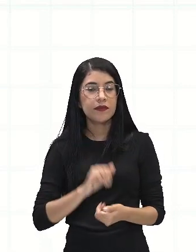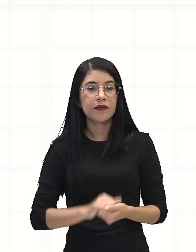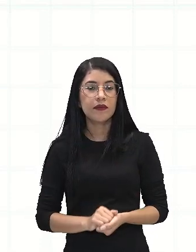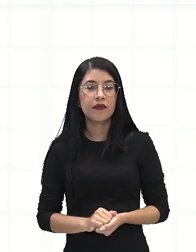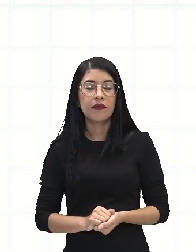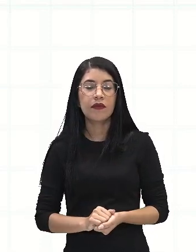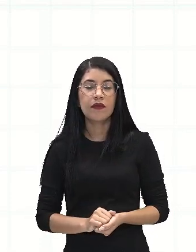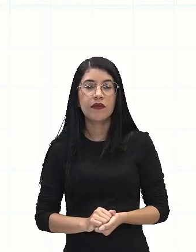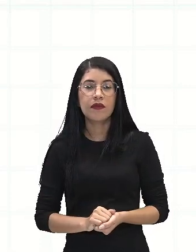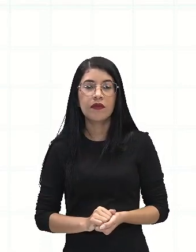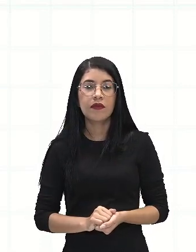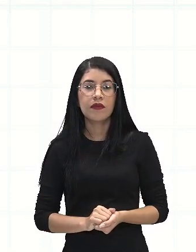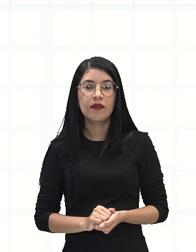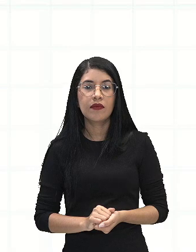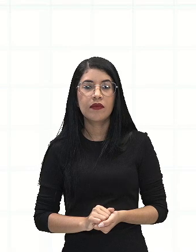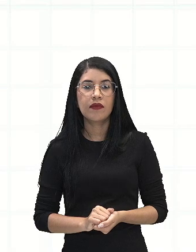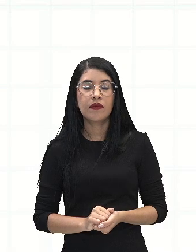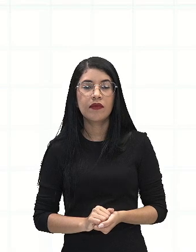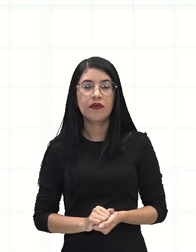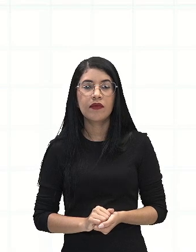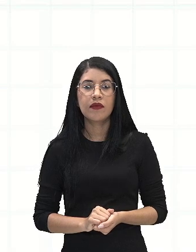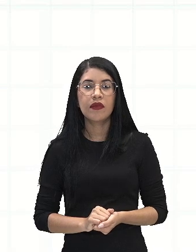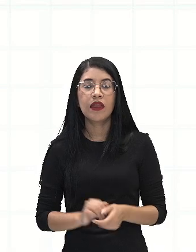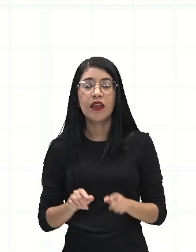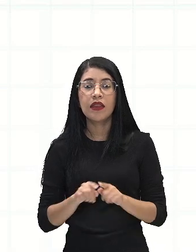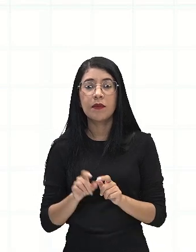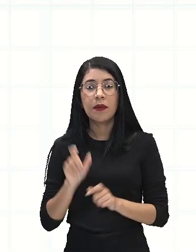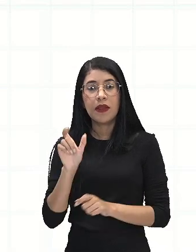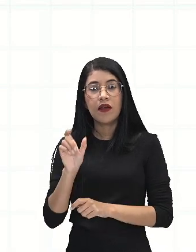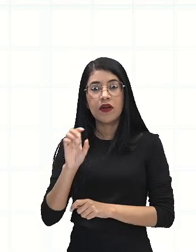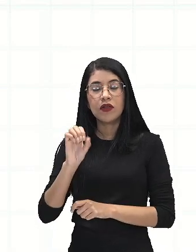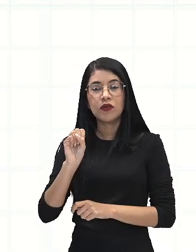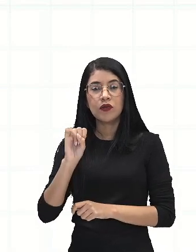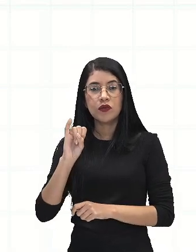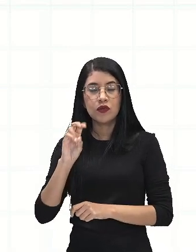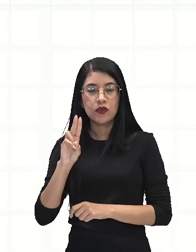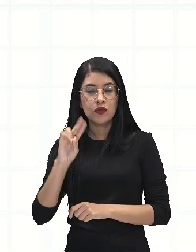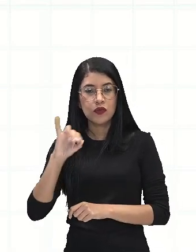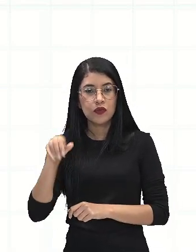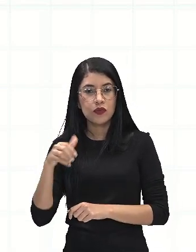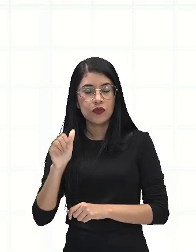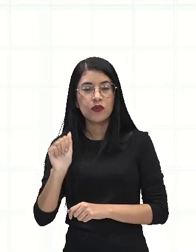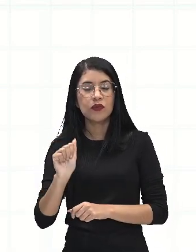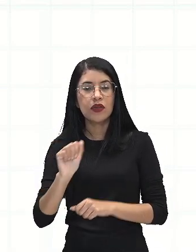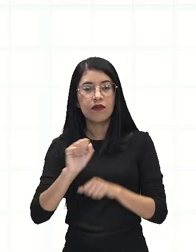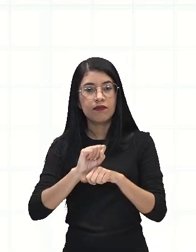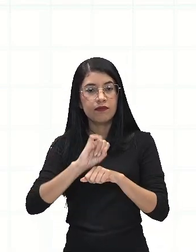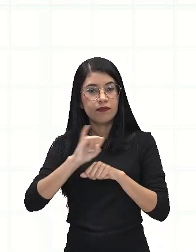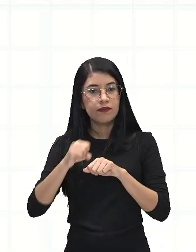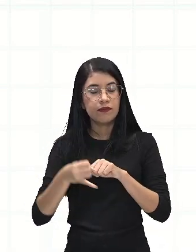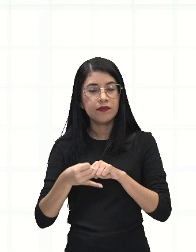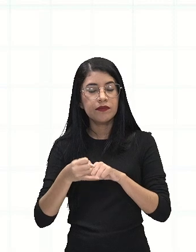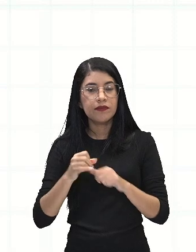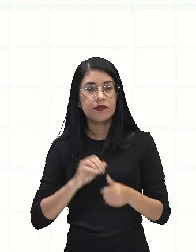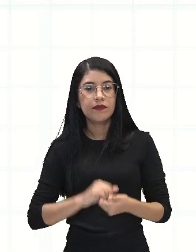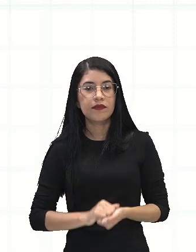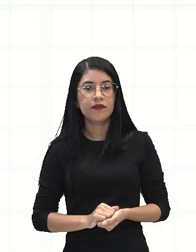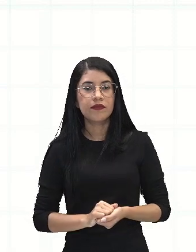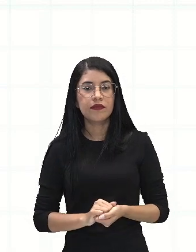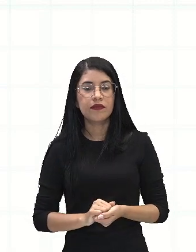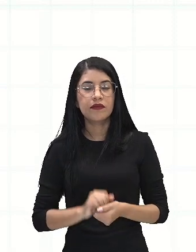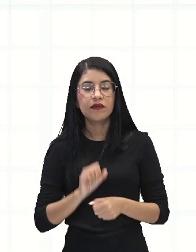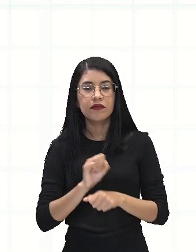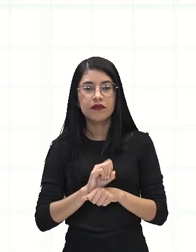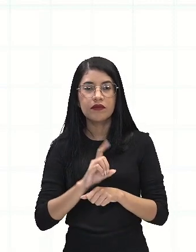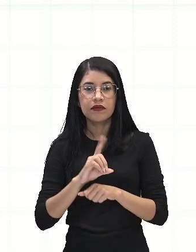temos também esta palavra aqui, o adjetivo, ok? Observem que